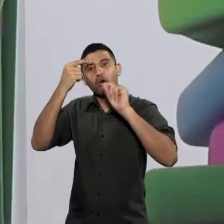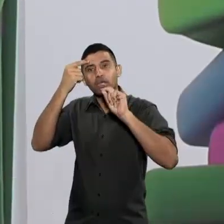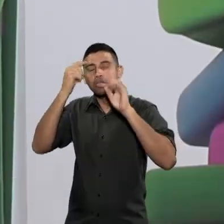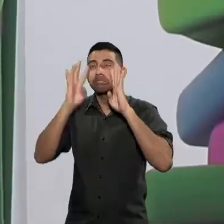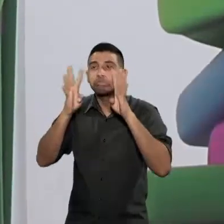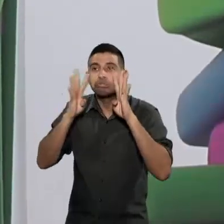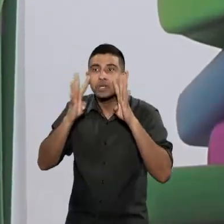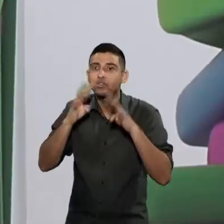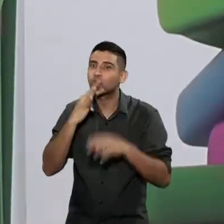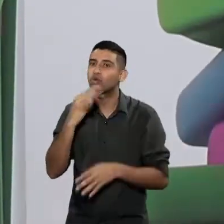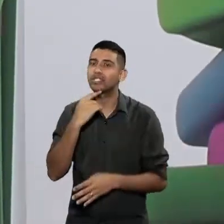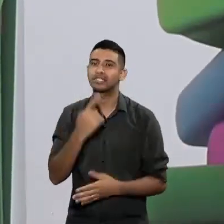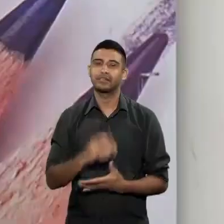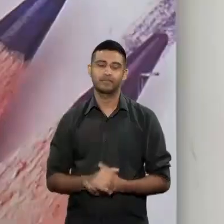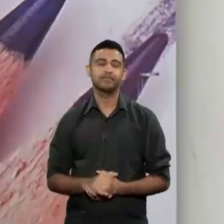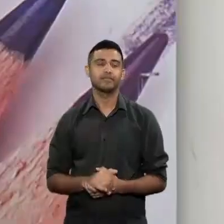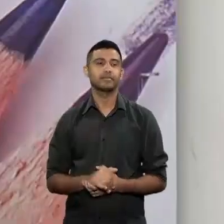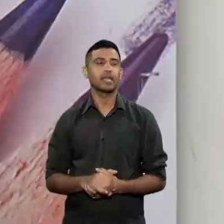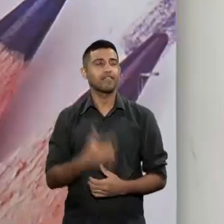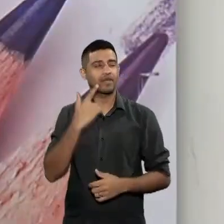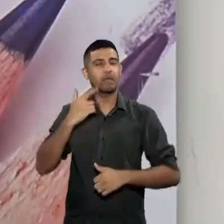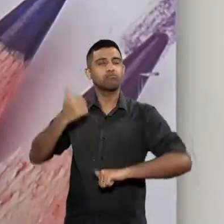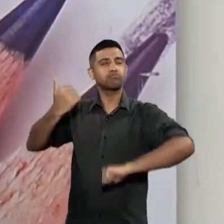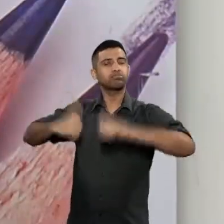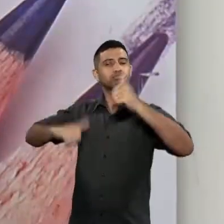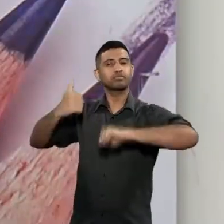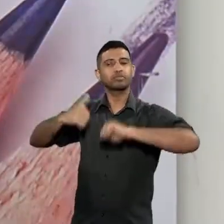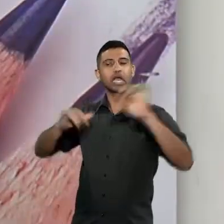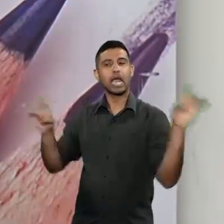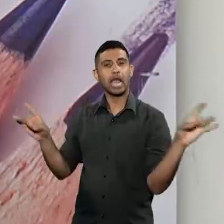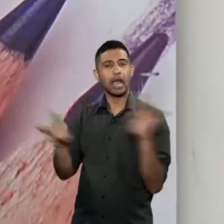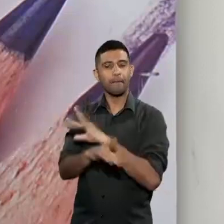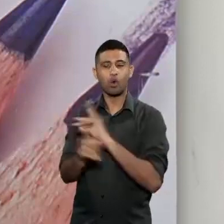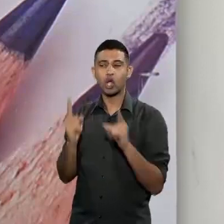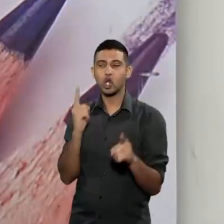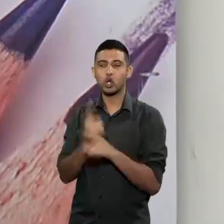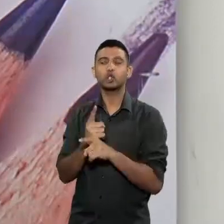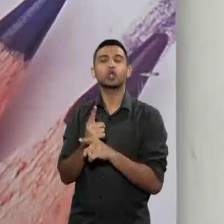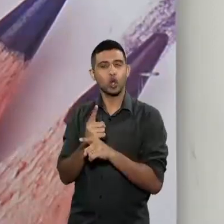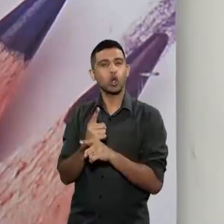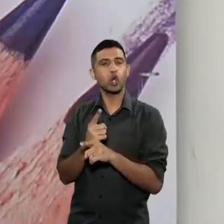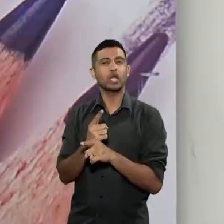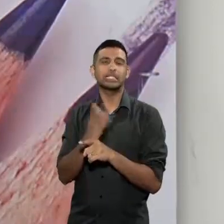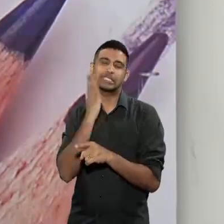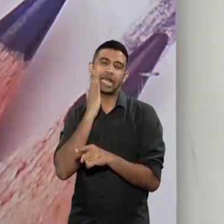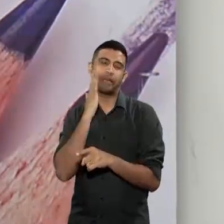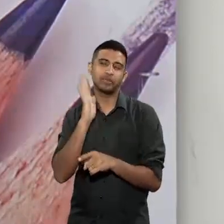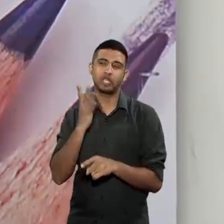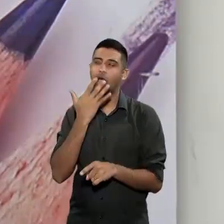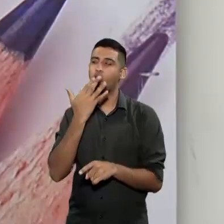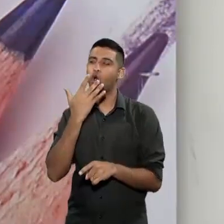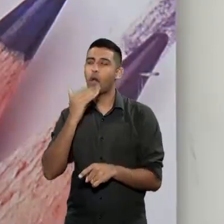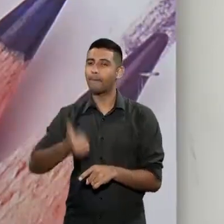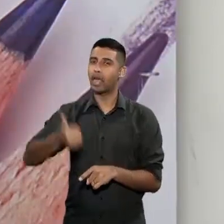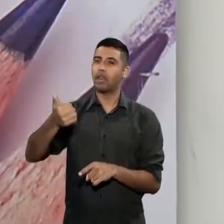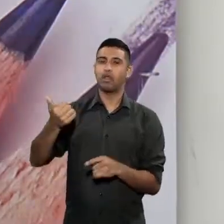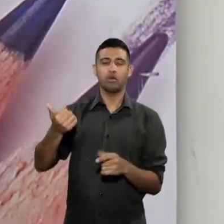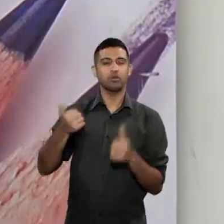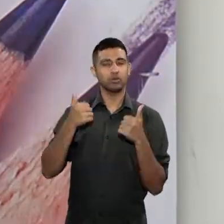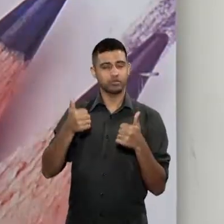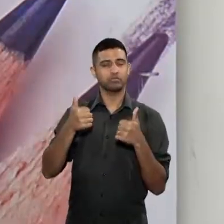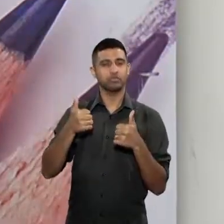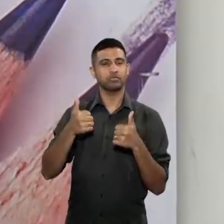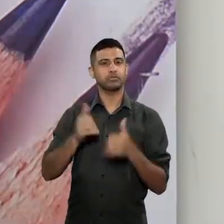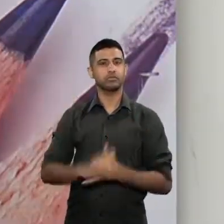atenção naquele momento. Depois de feito esse diagnóstico, viu qual é a cor melhor Exatamente. E tal, aí é, no,